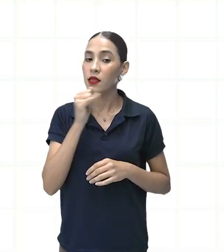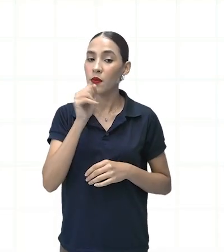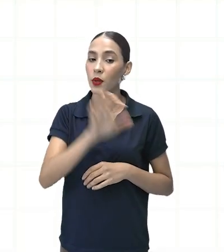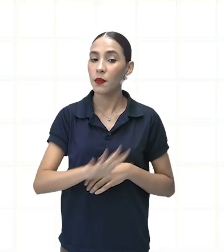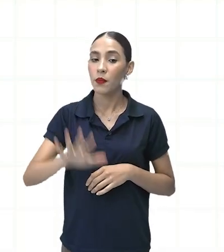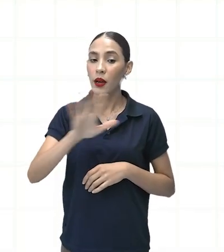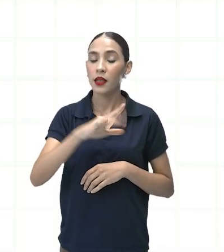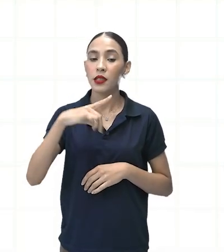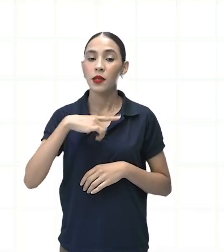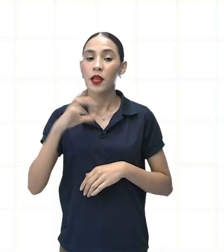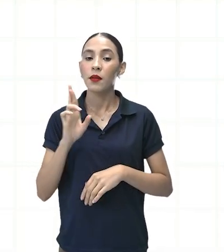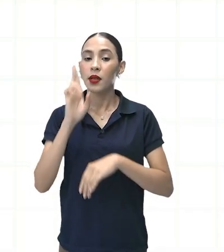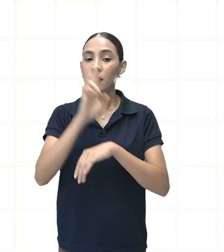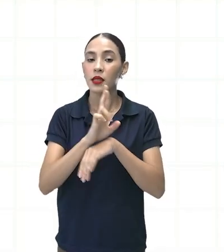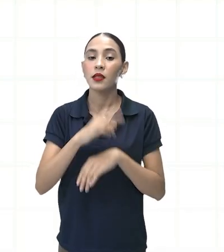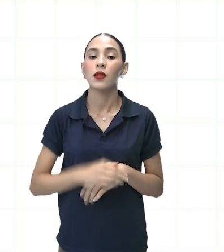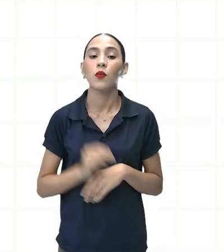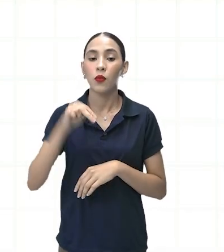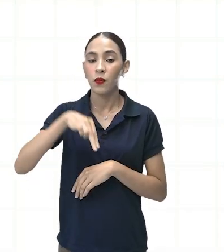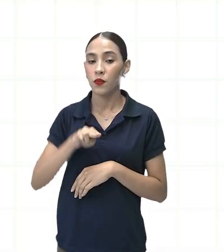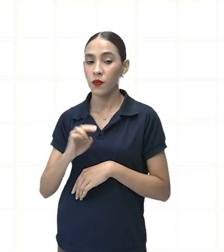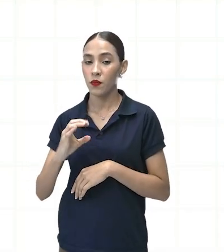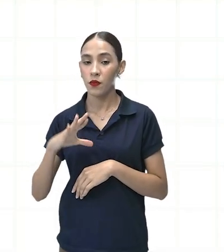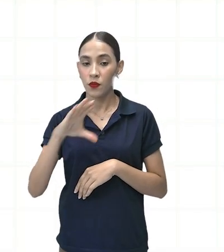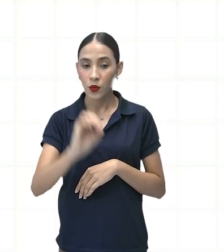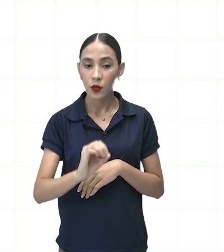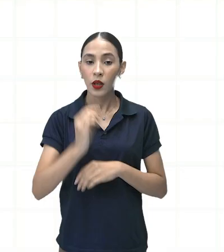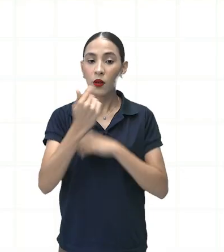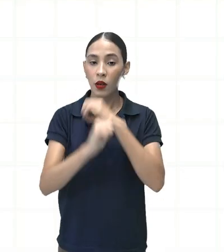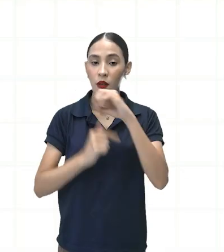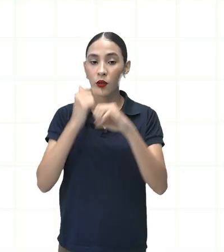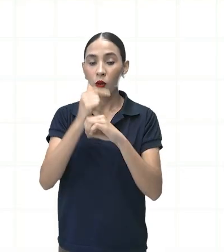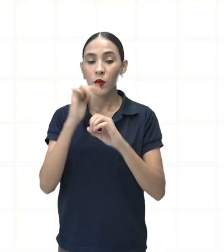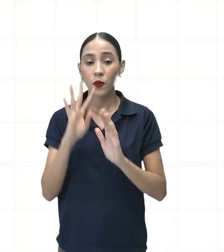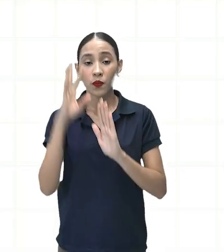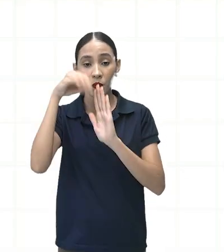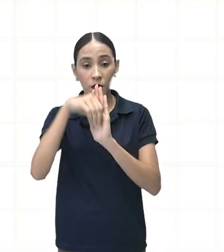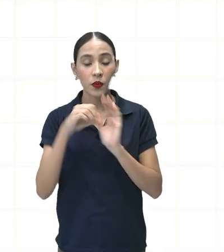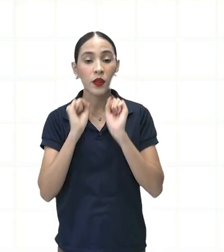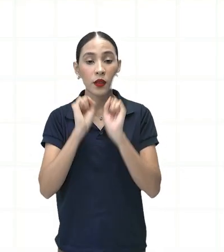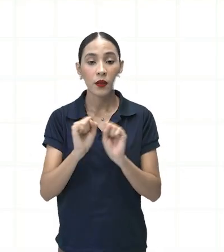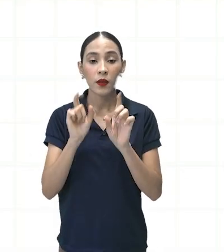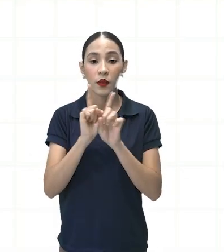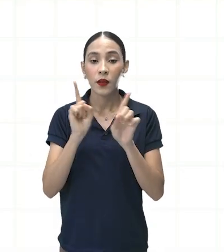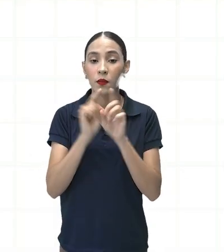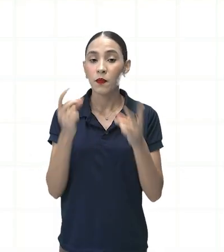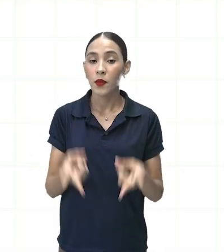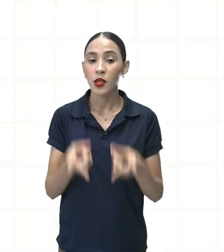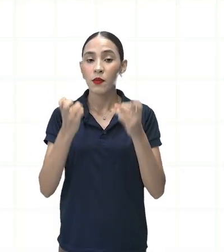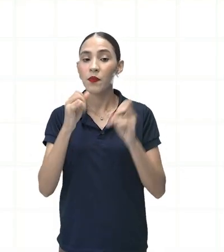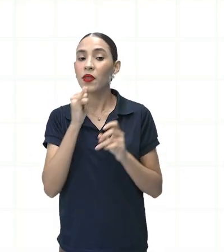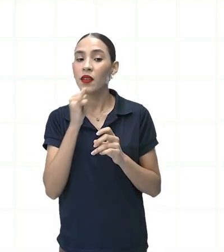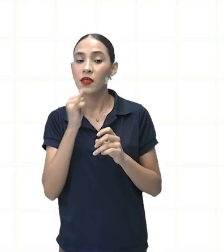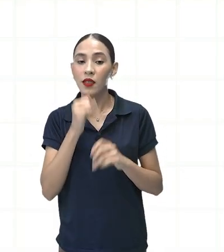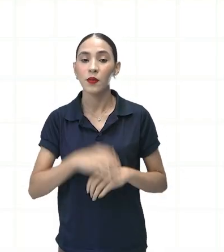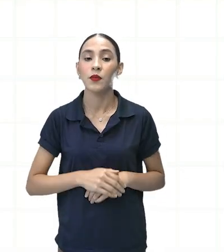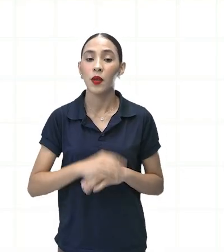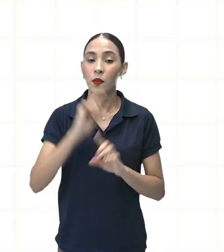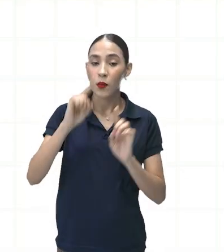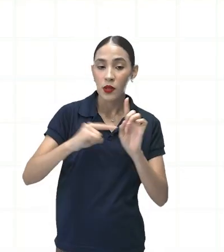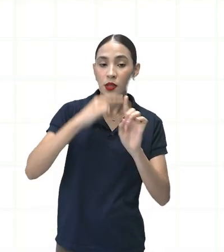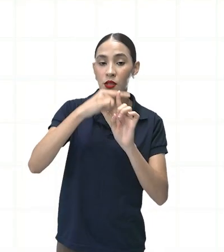imagem, nós temos a representação do núcleo atômico no interior, onde nós podemos observar partículas com